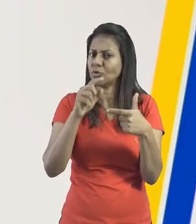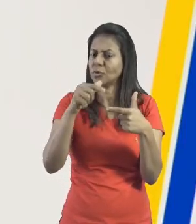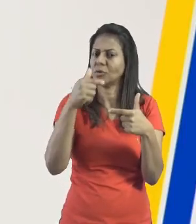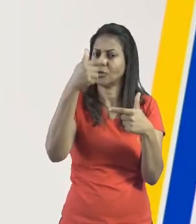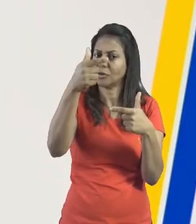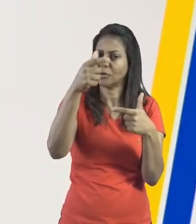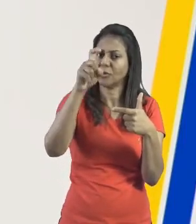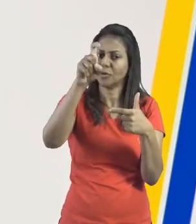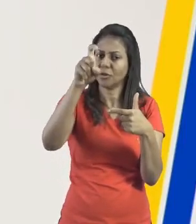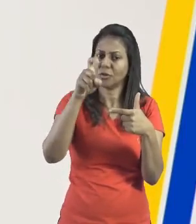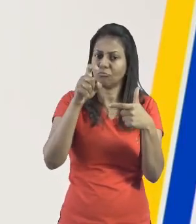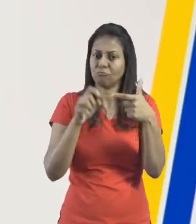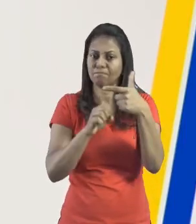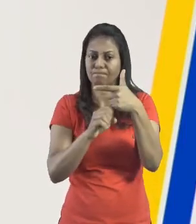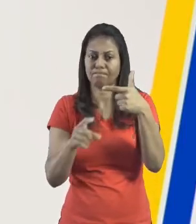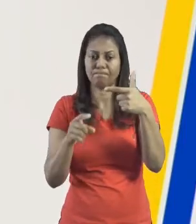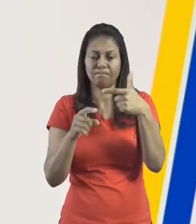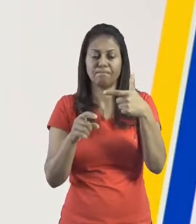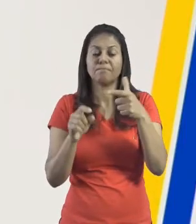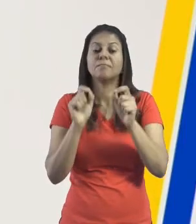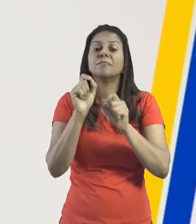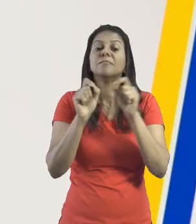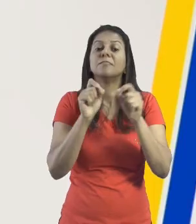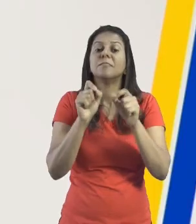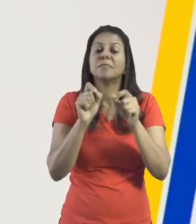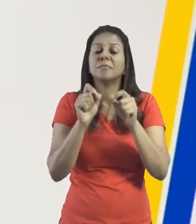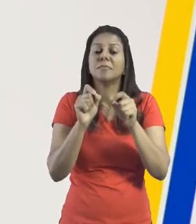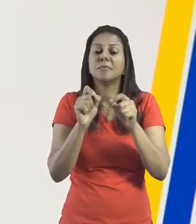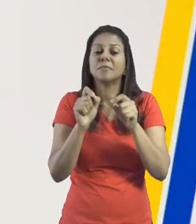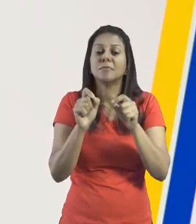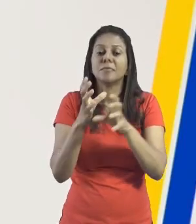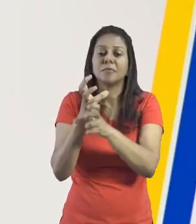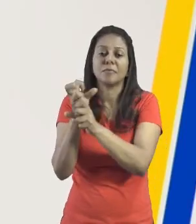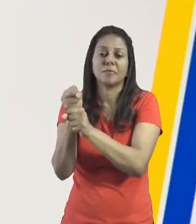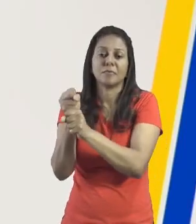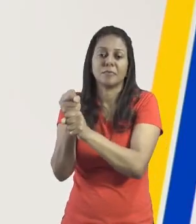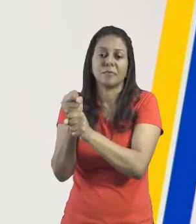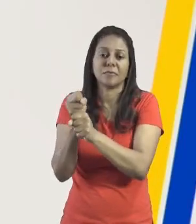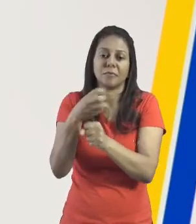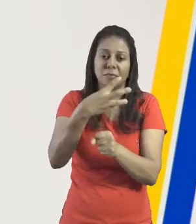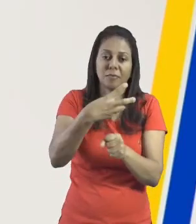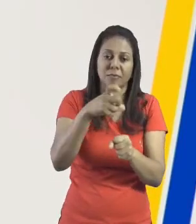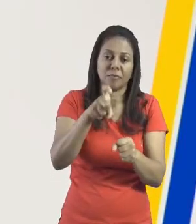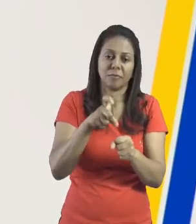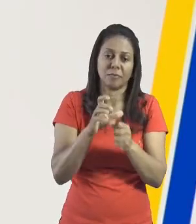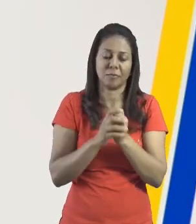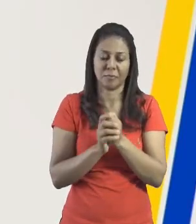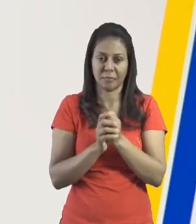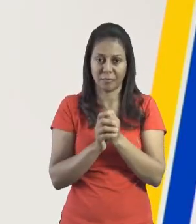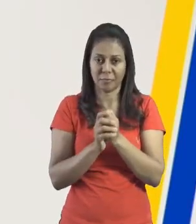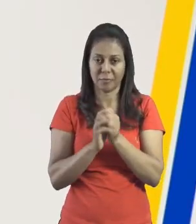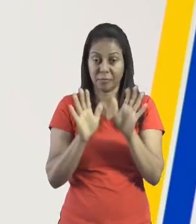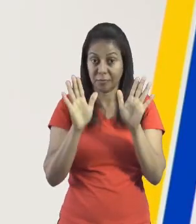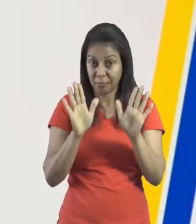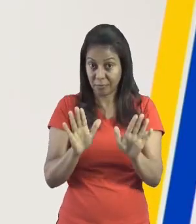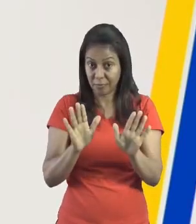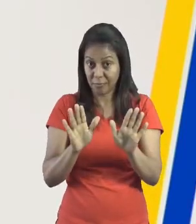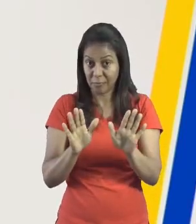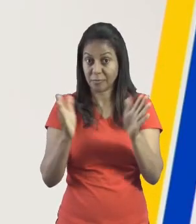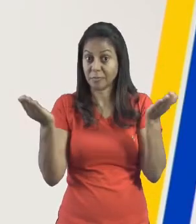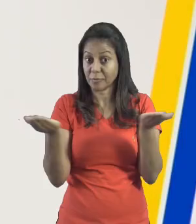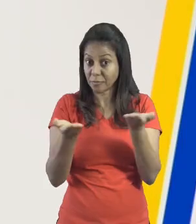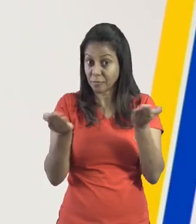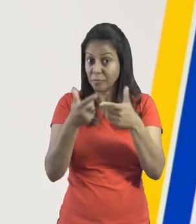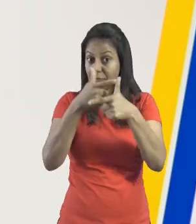com um x de baixo. E aí vai ficar só quem? O resultado vai ser 3x. Agora, vamos